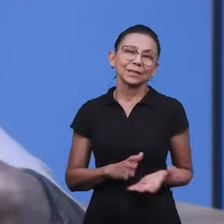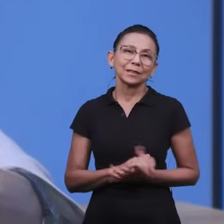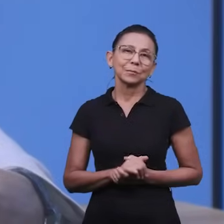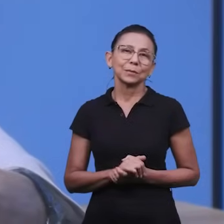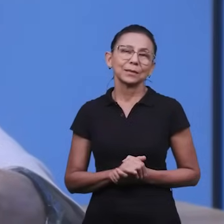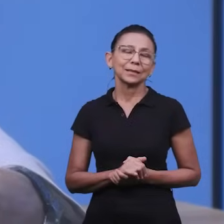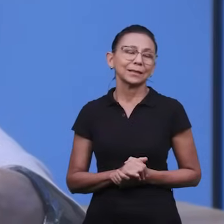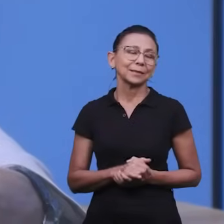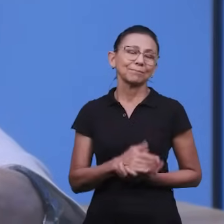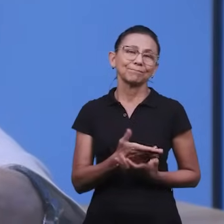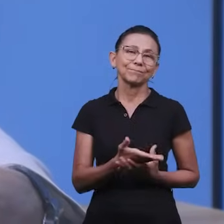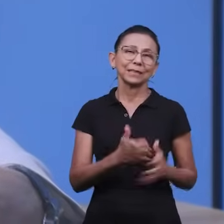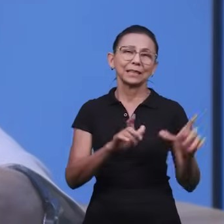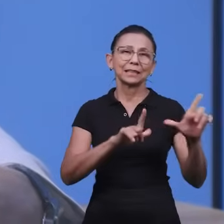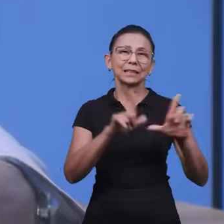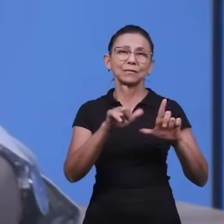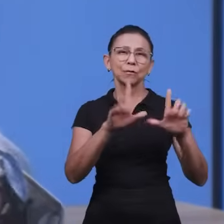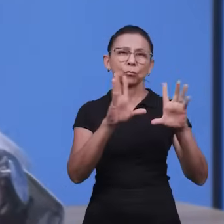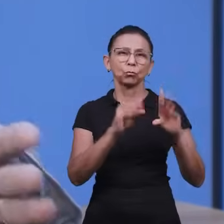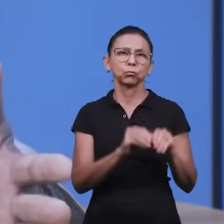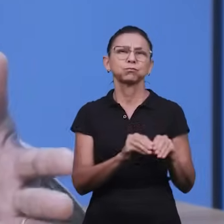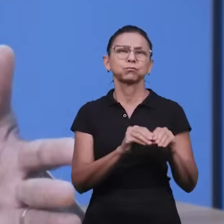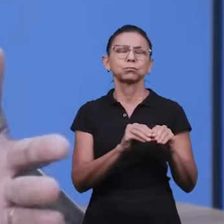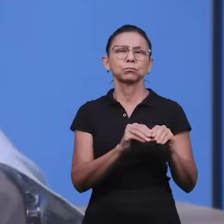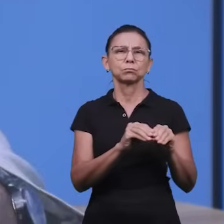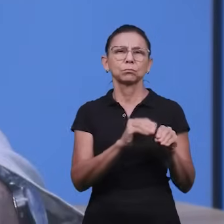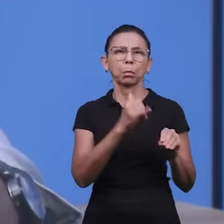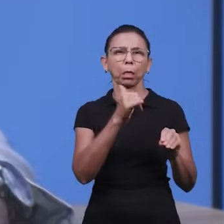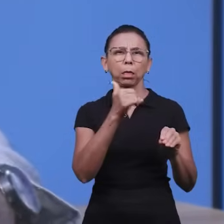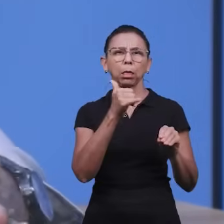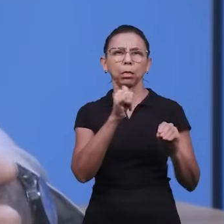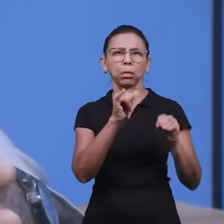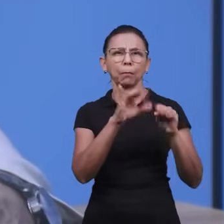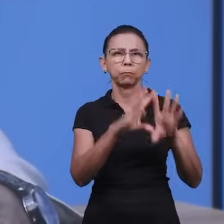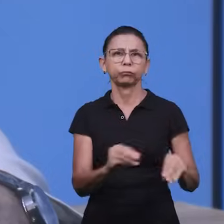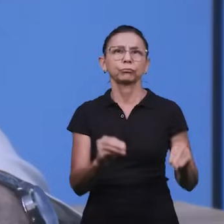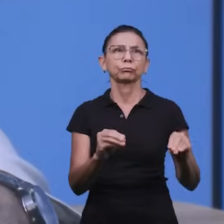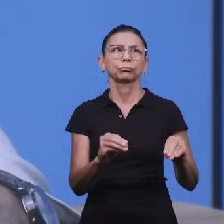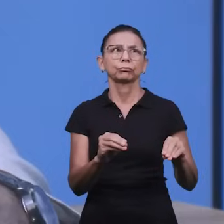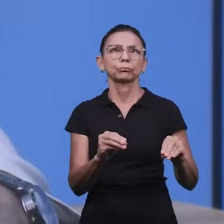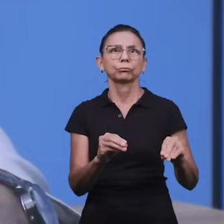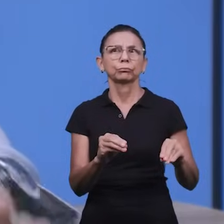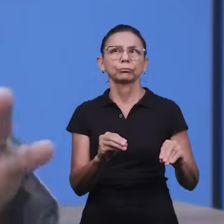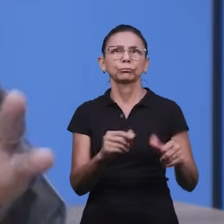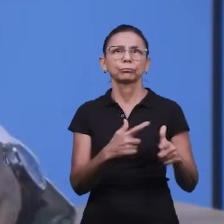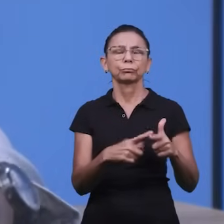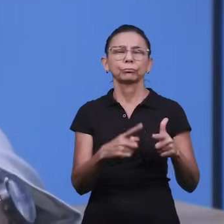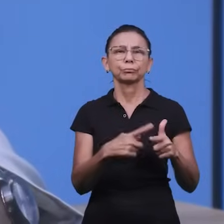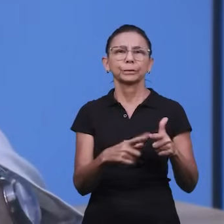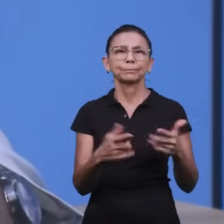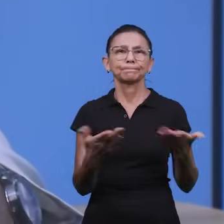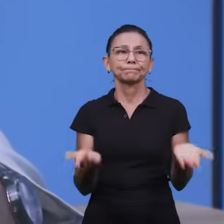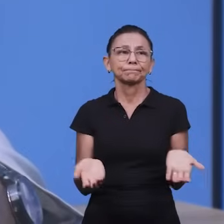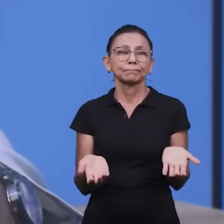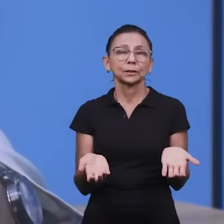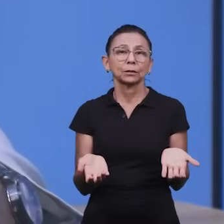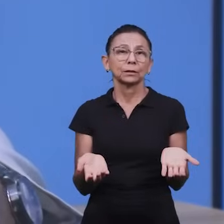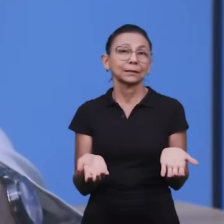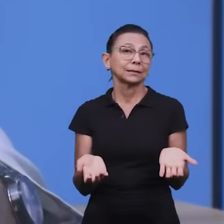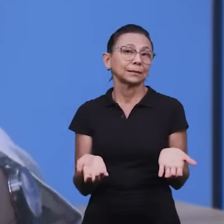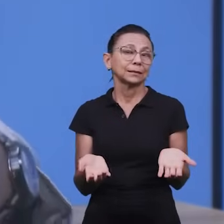tristeza dela, a televisão dela queimou, né? Teve um problema e não pôde solucionar. Então